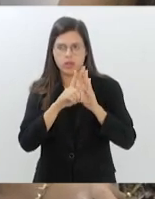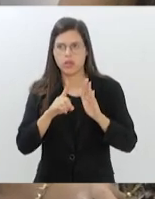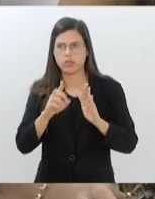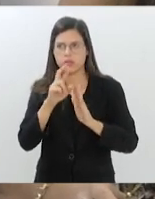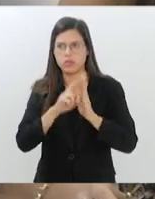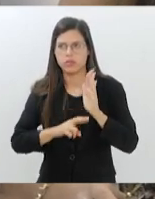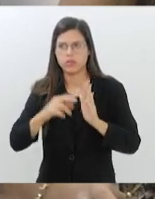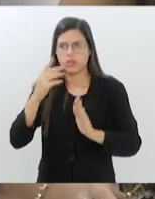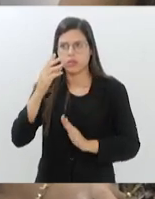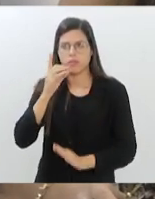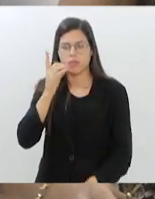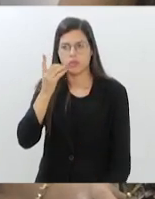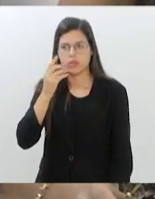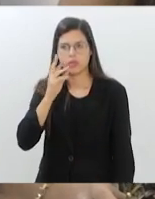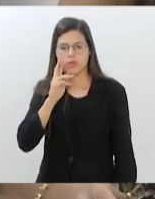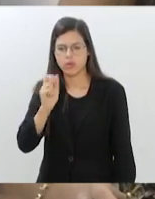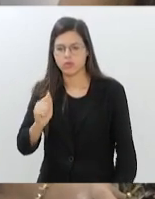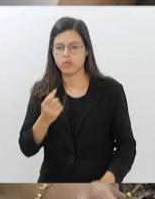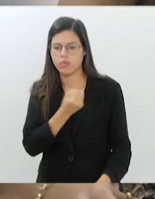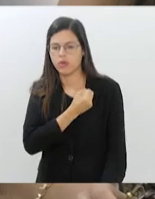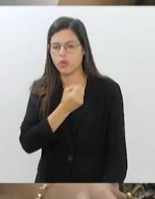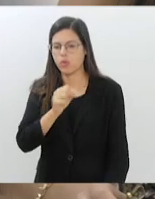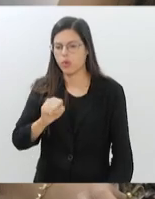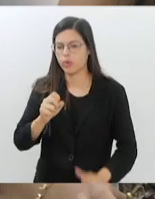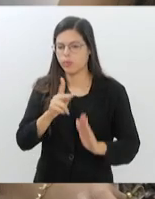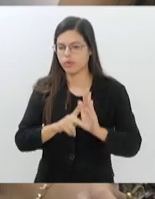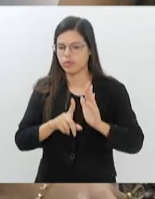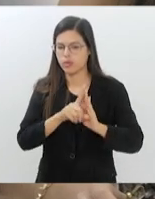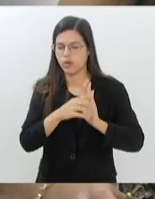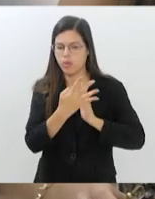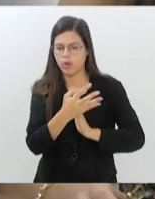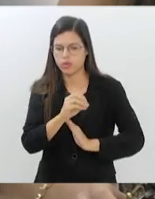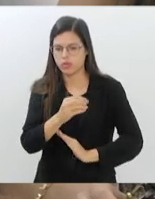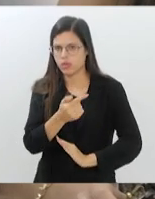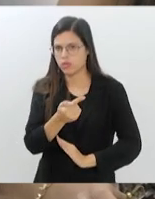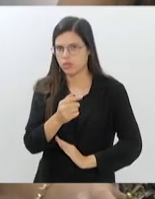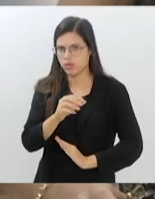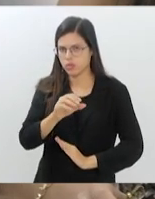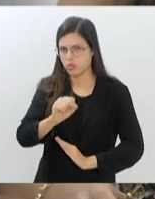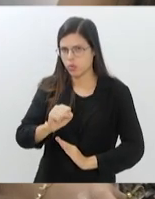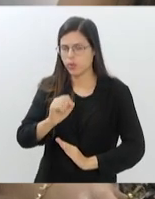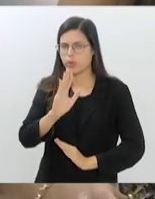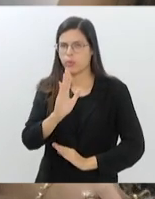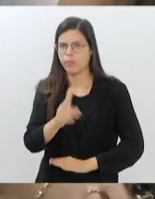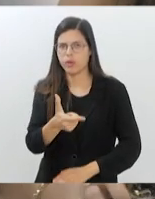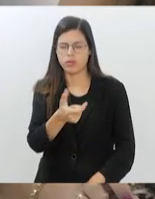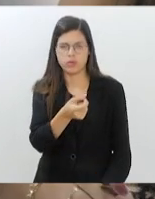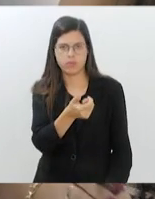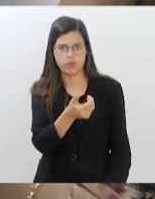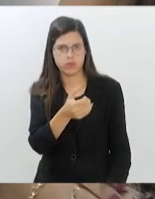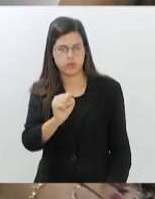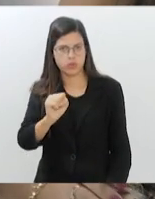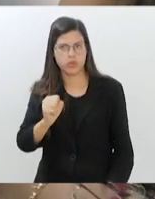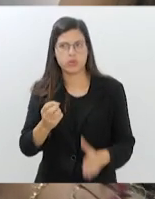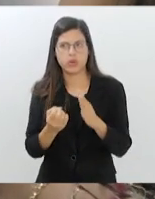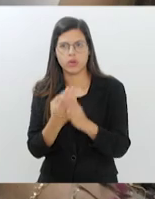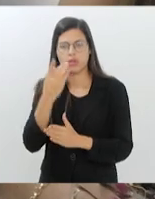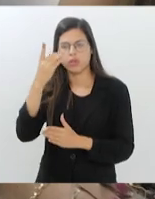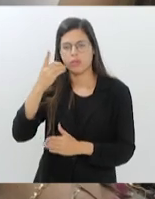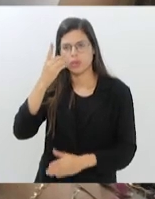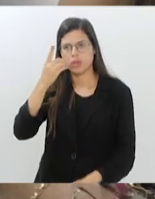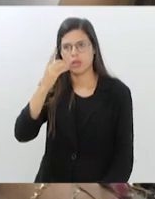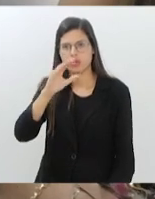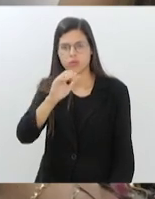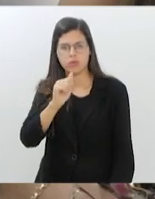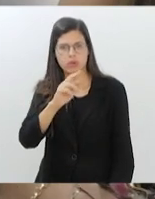Amorim o item oo da pauta projeto de lei número 4078 de 2018 de autoria do deputado Carlos